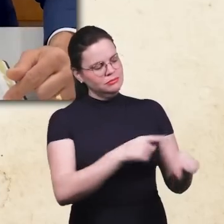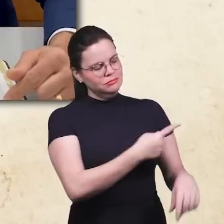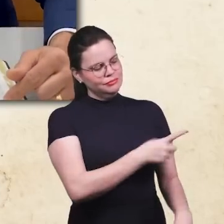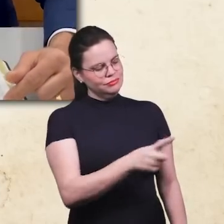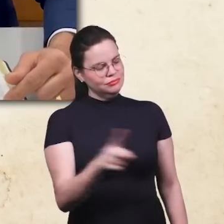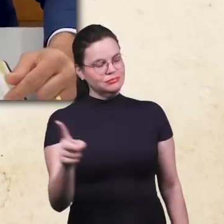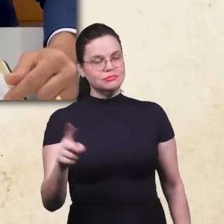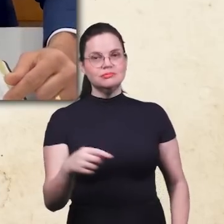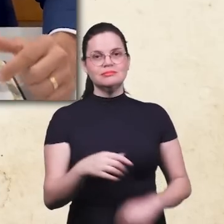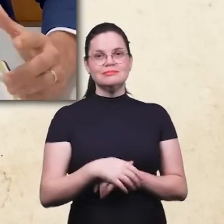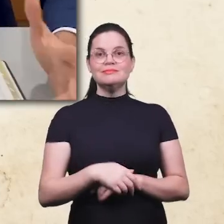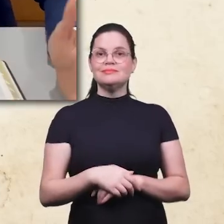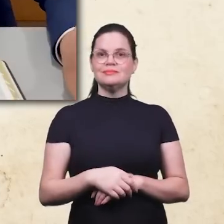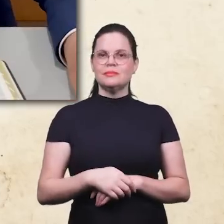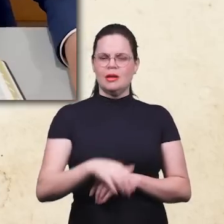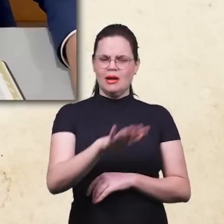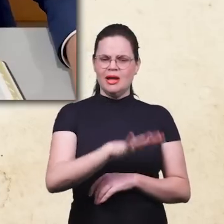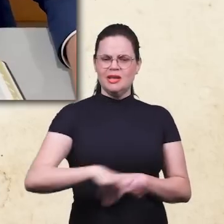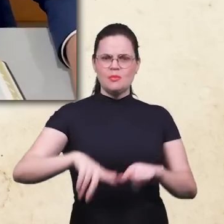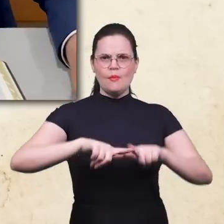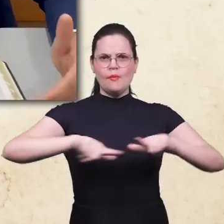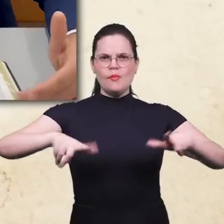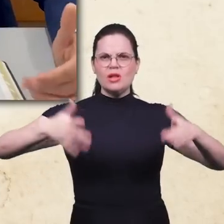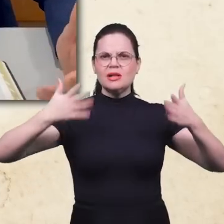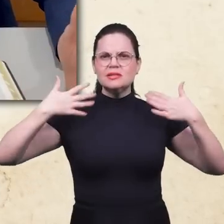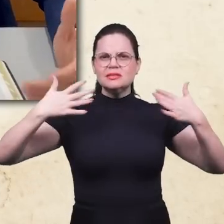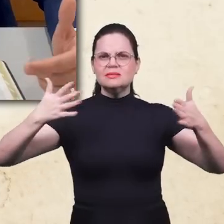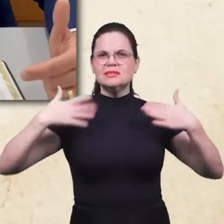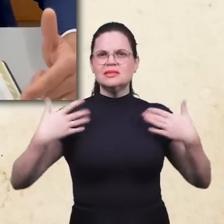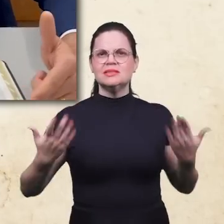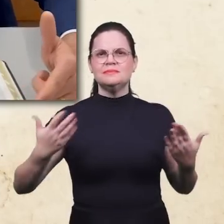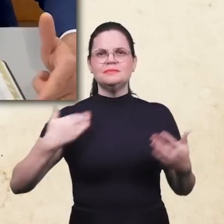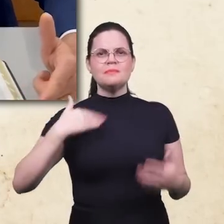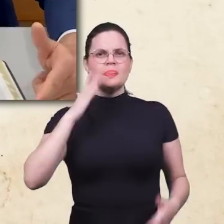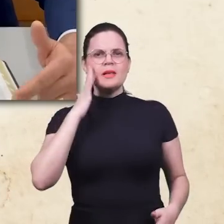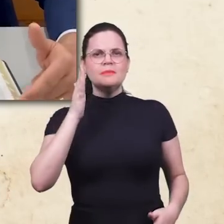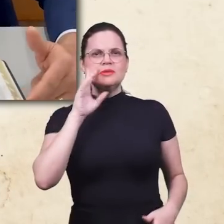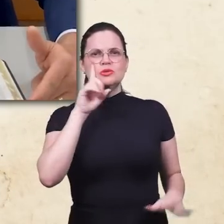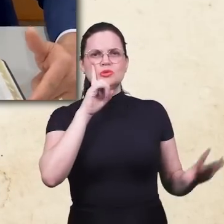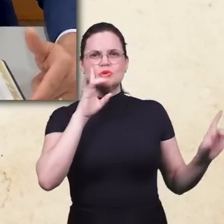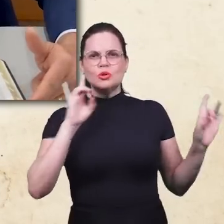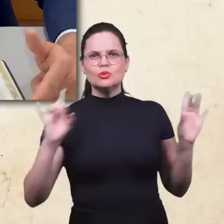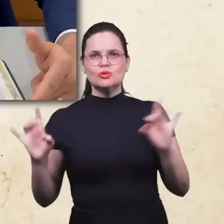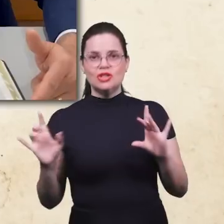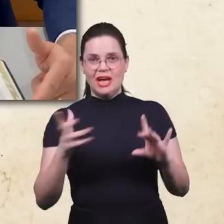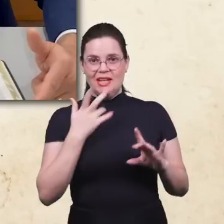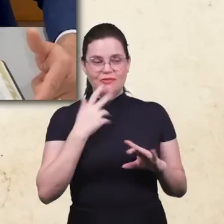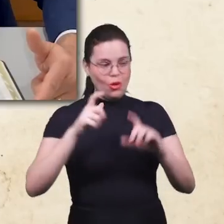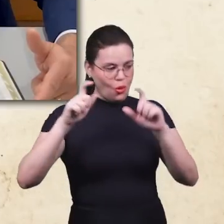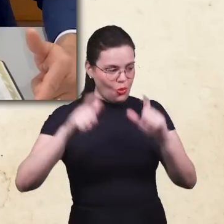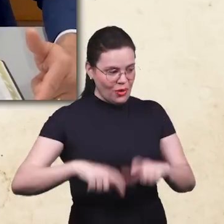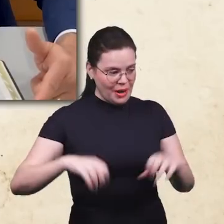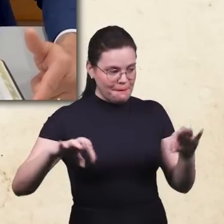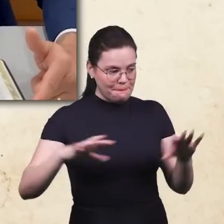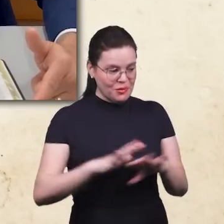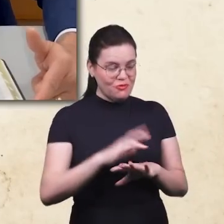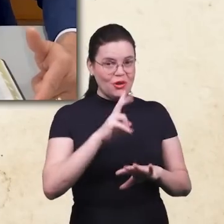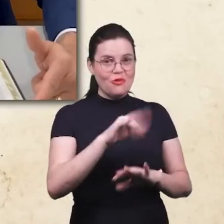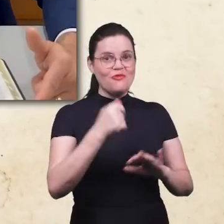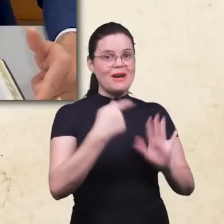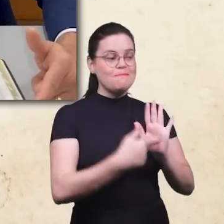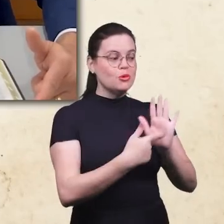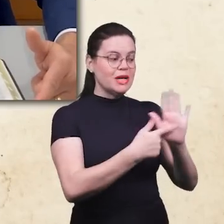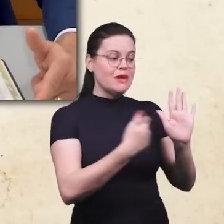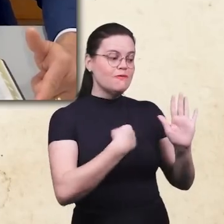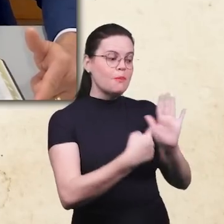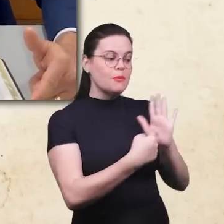mostrar. E era uma região desértica, né? Imagina que ele todos os dias, o Senhor não falou onde era. O Senhor falou, eu vou te mostrar